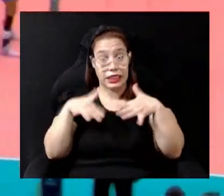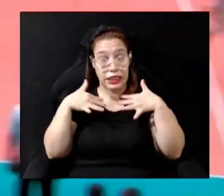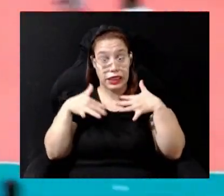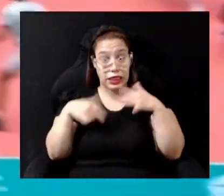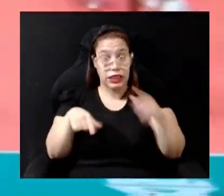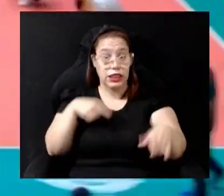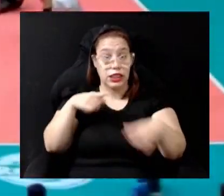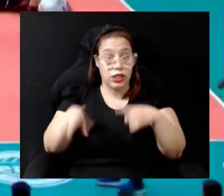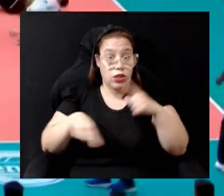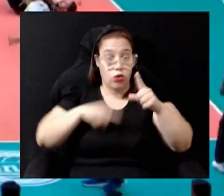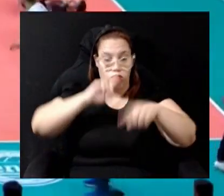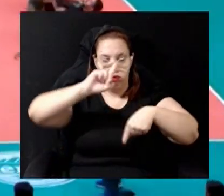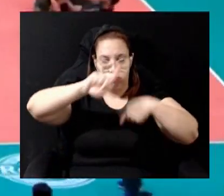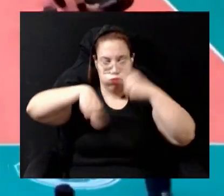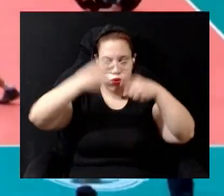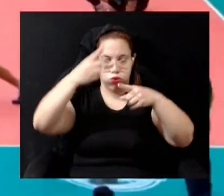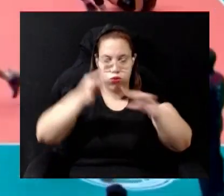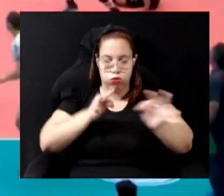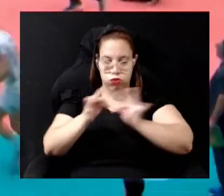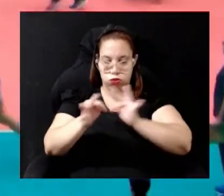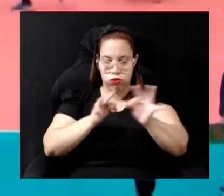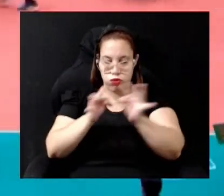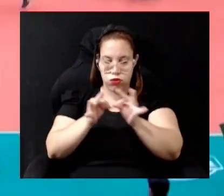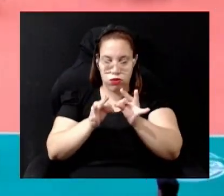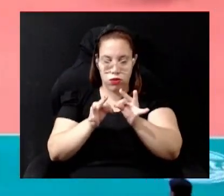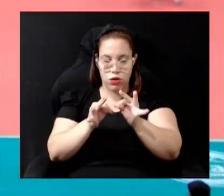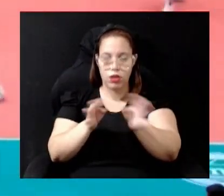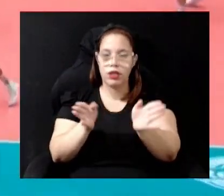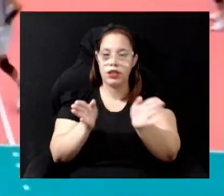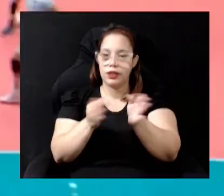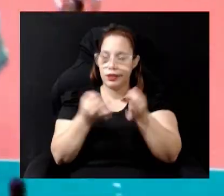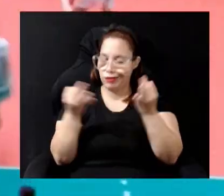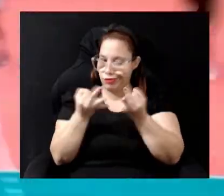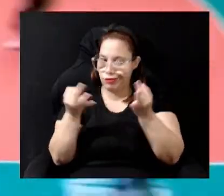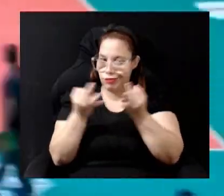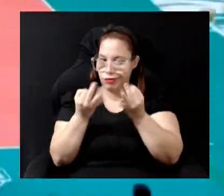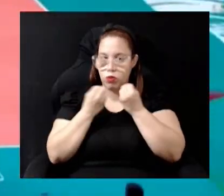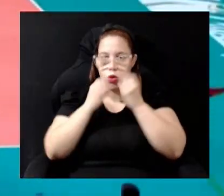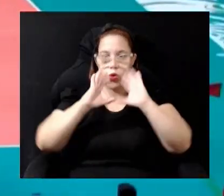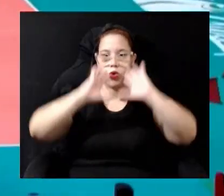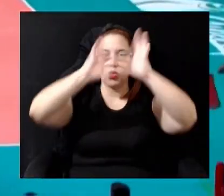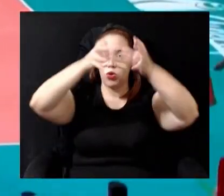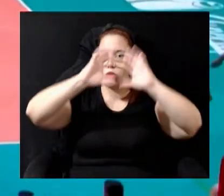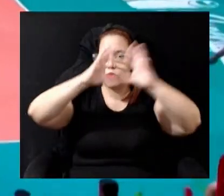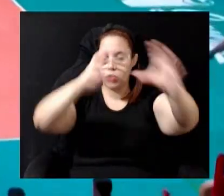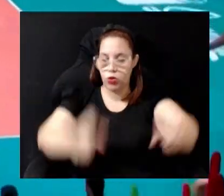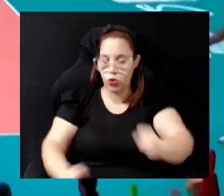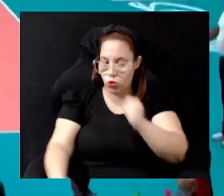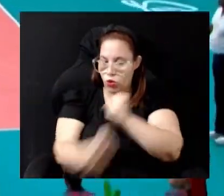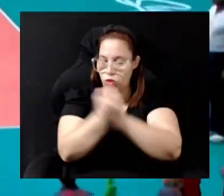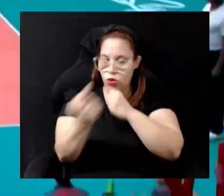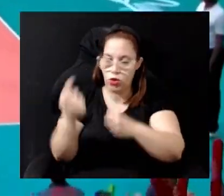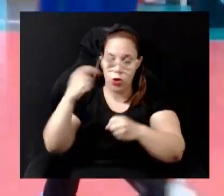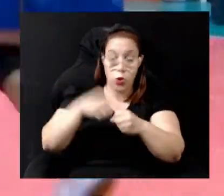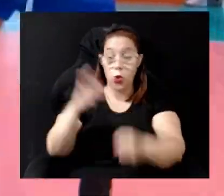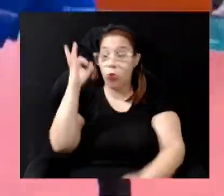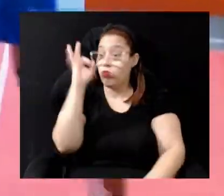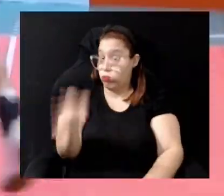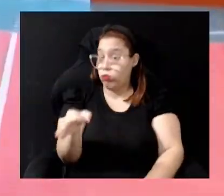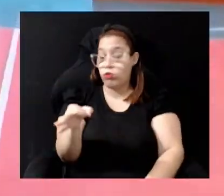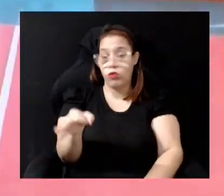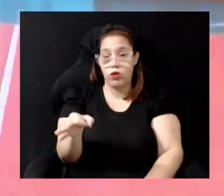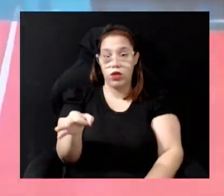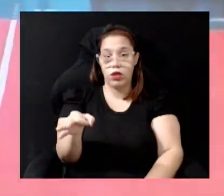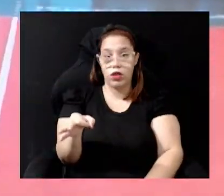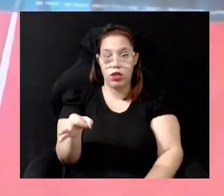superioridade técnica valeu. Com bons saques e o bloqueio voltando a funcionar, 15-8